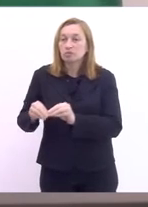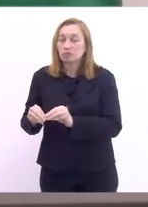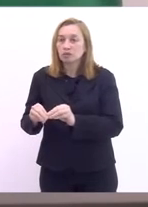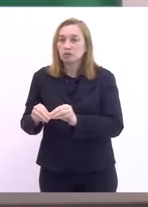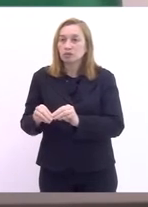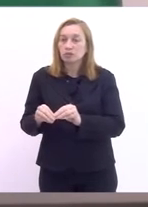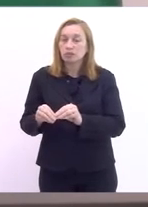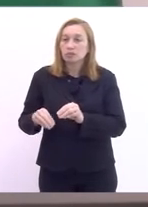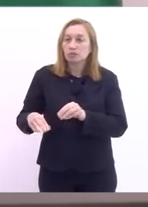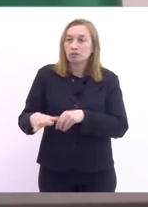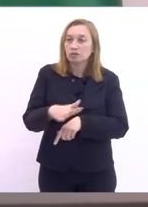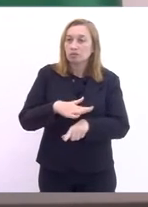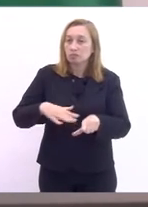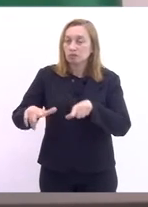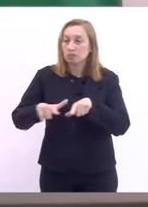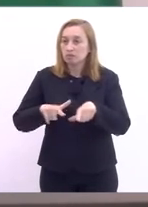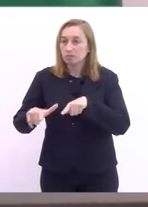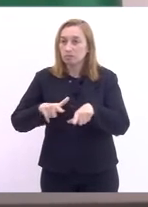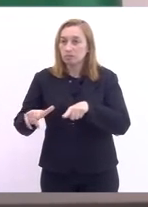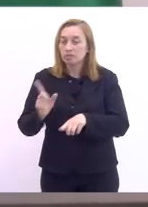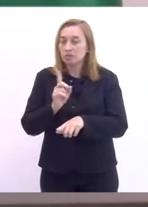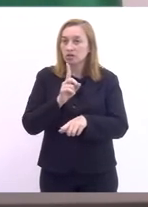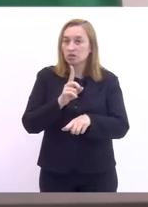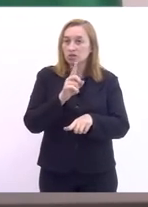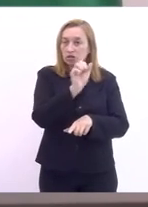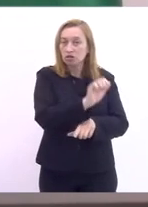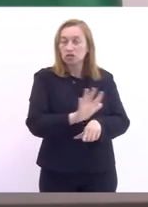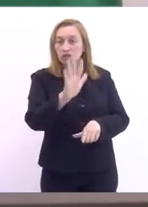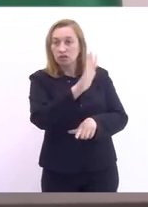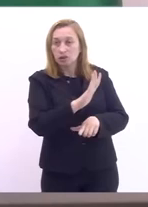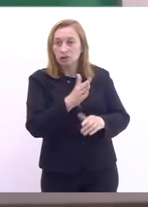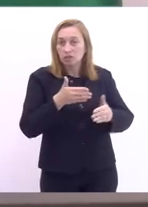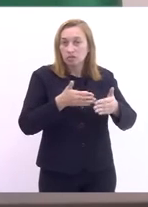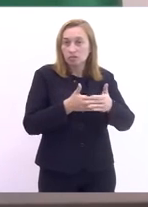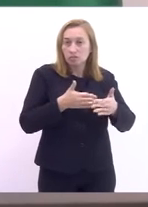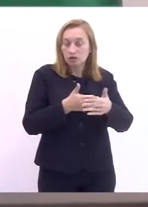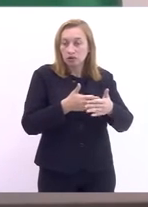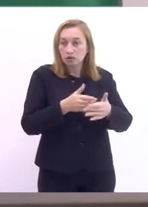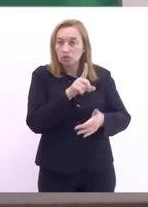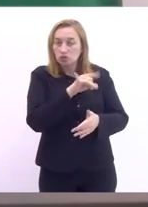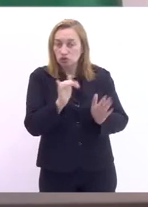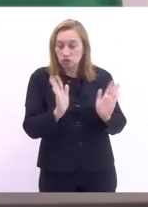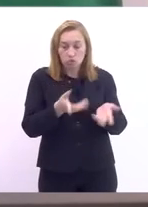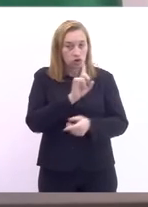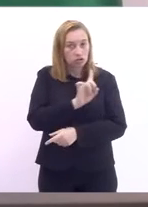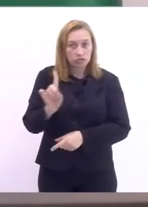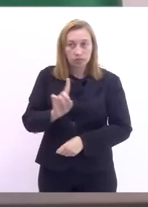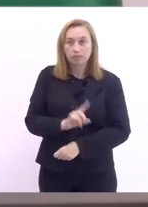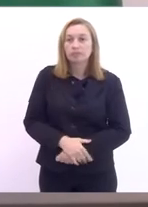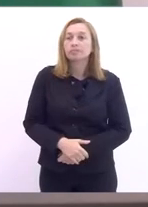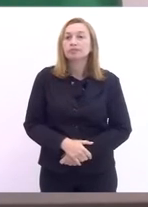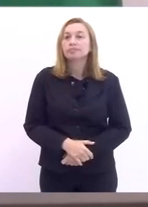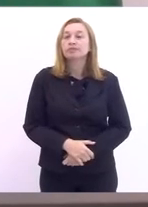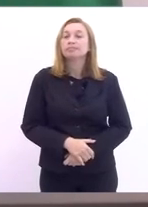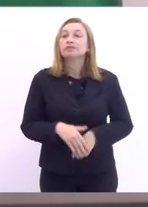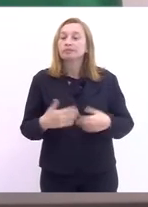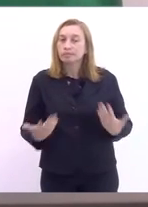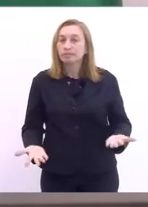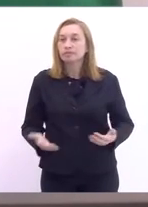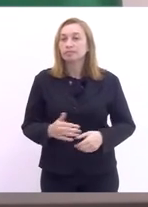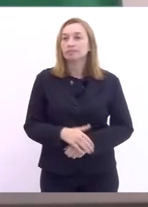de trabalho, né? E não amplo, geral e restrito como no dia de hoje. Então, assim